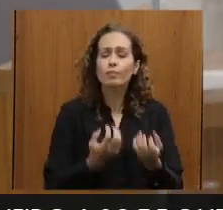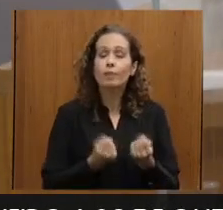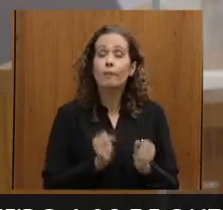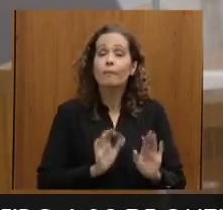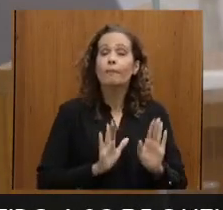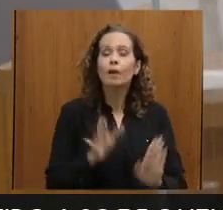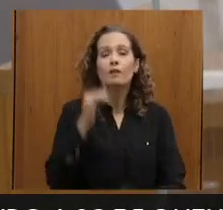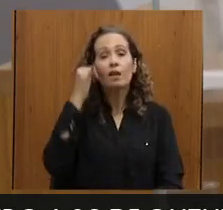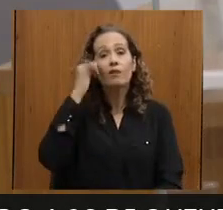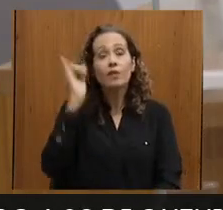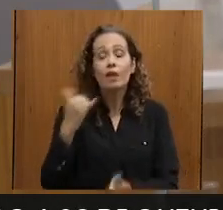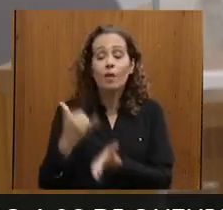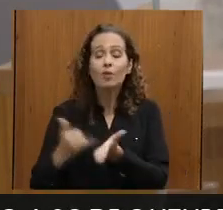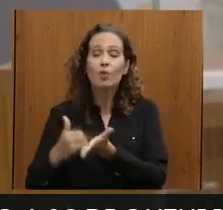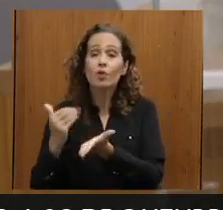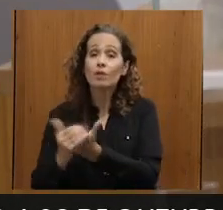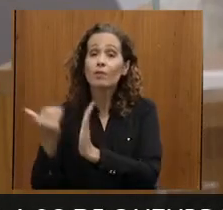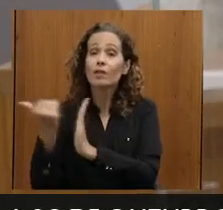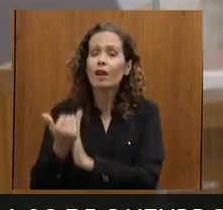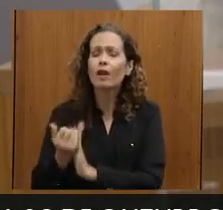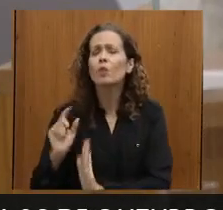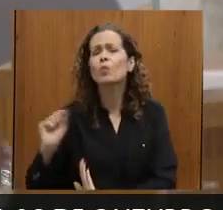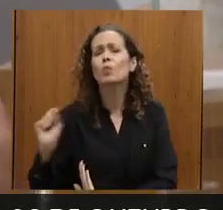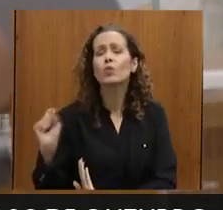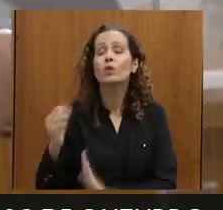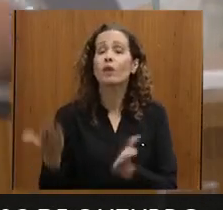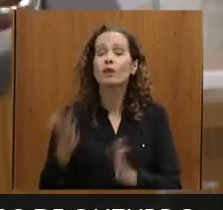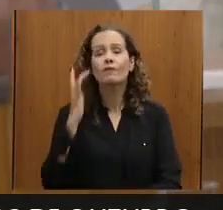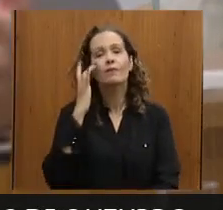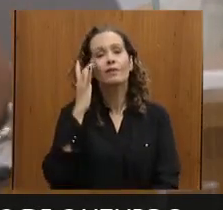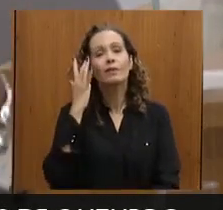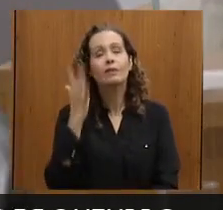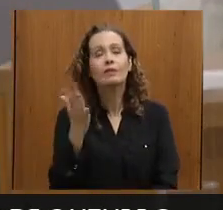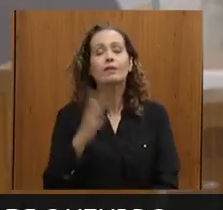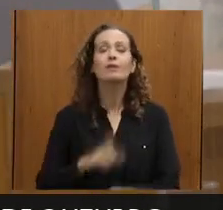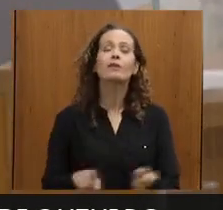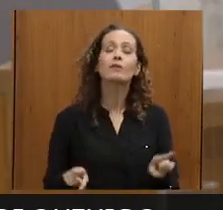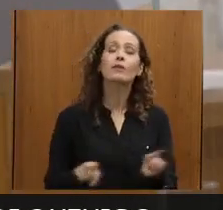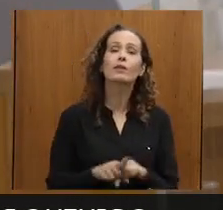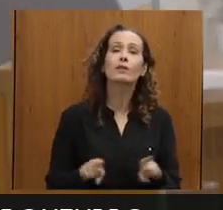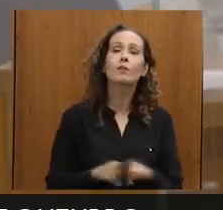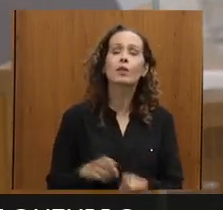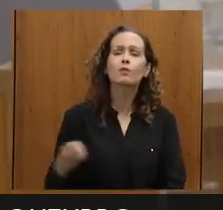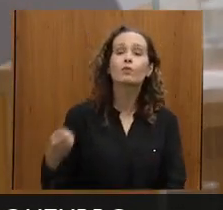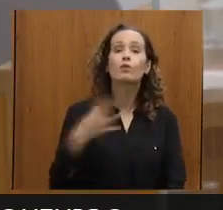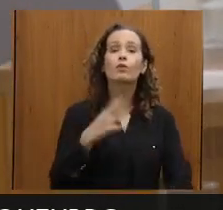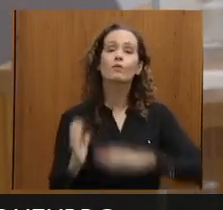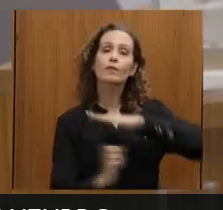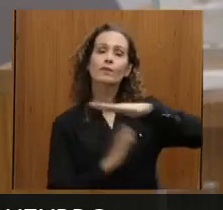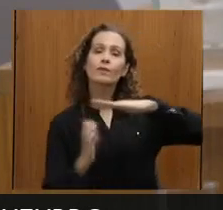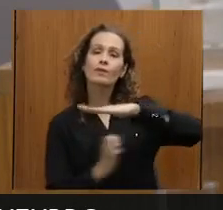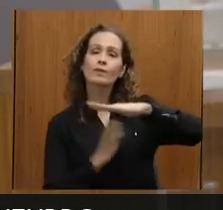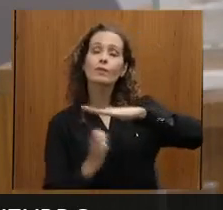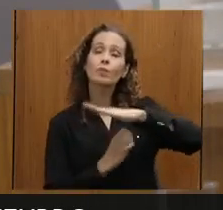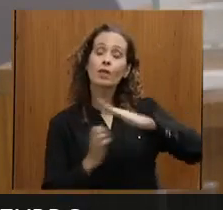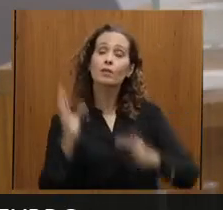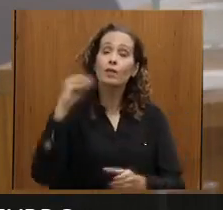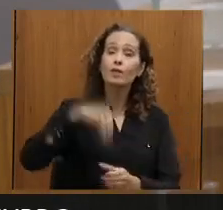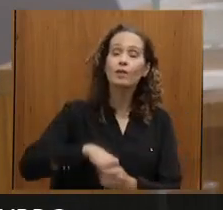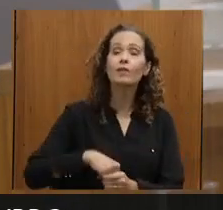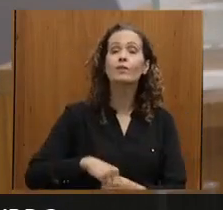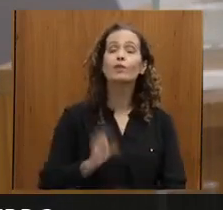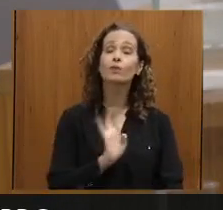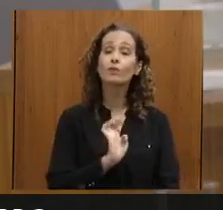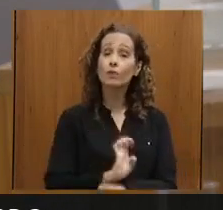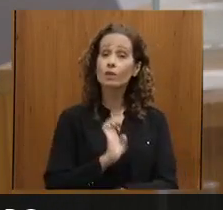os impostos seria justamente facilitando e atraindo novas empresas para o nosso Estado para que elas